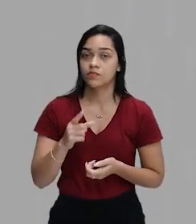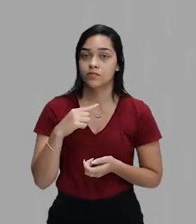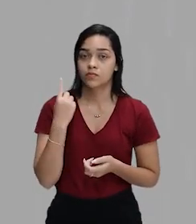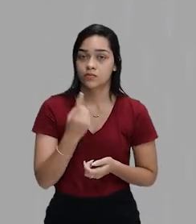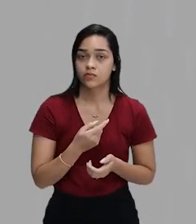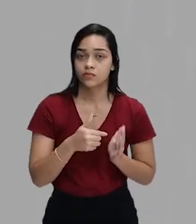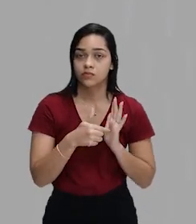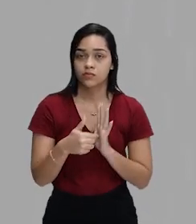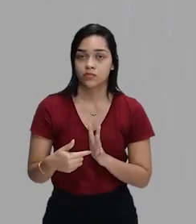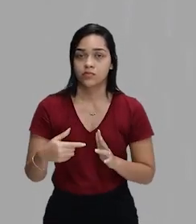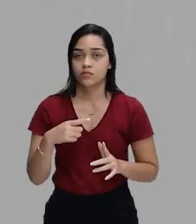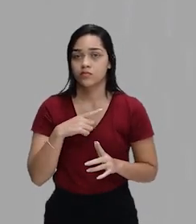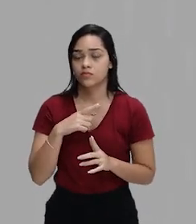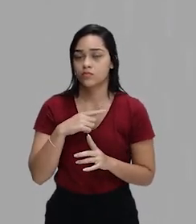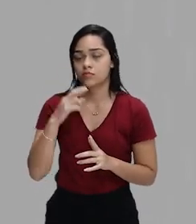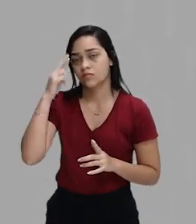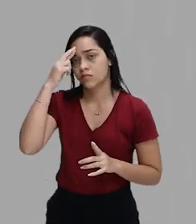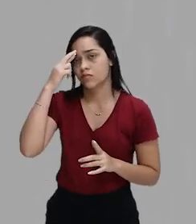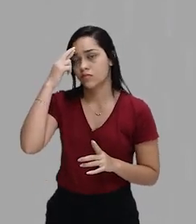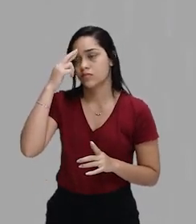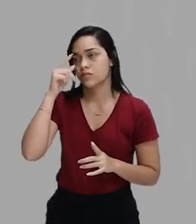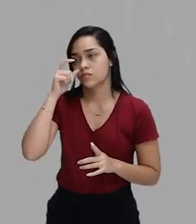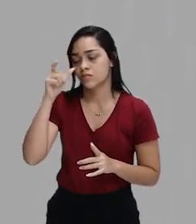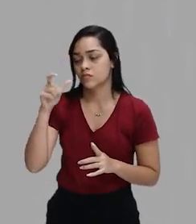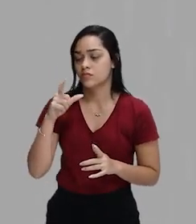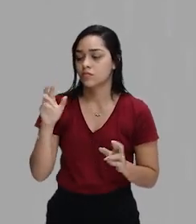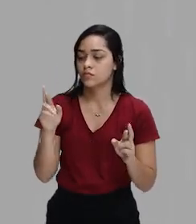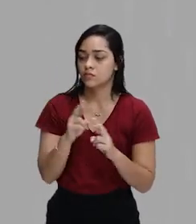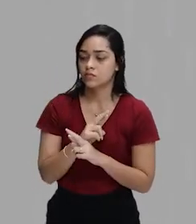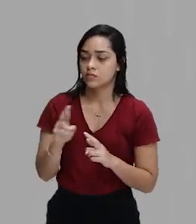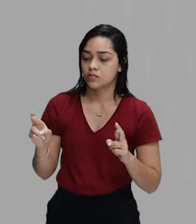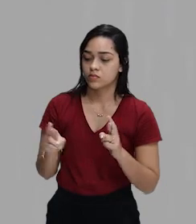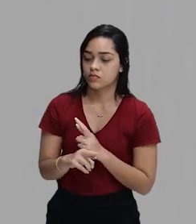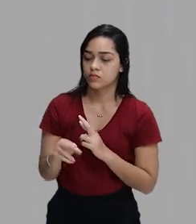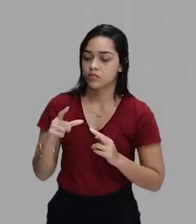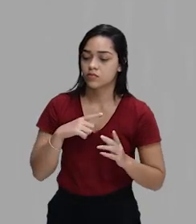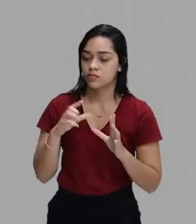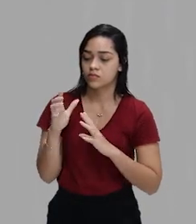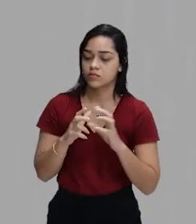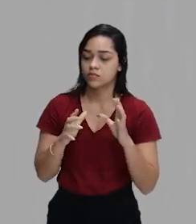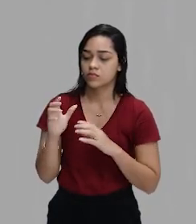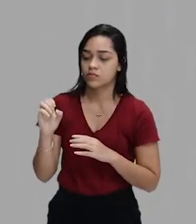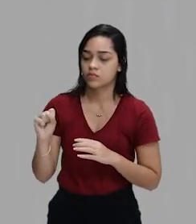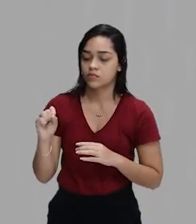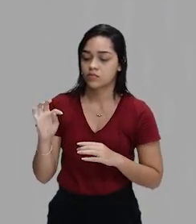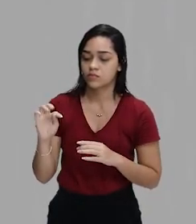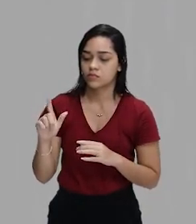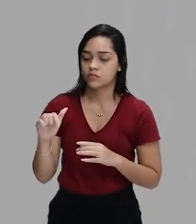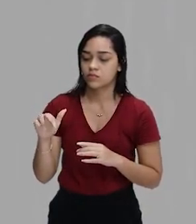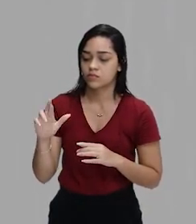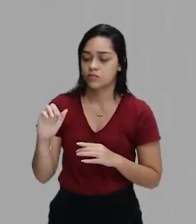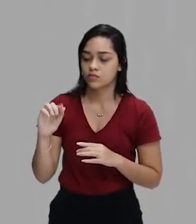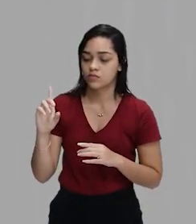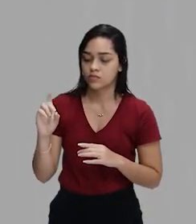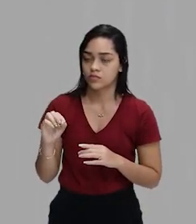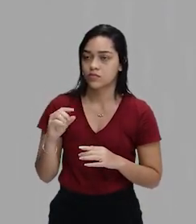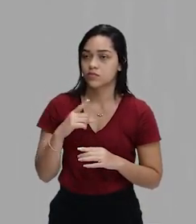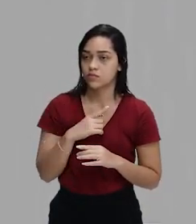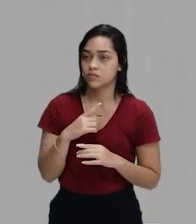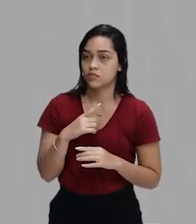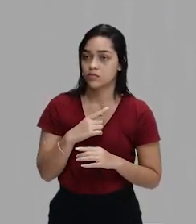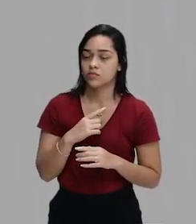traz, né, uma reflexão bem interessante sobre a Batalha de Stalingrado. Ele diz, olha, a Batalha